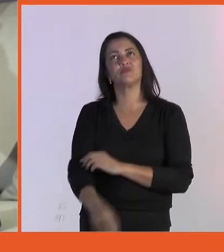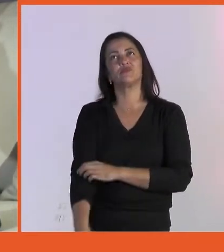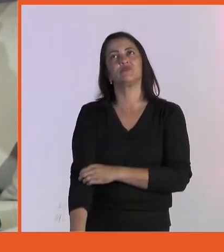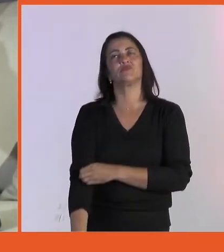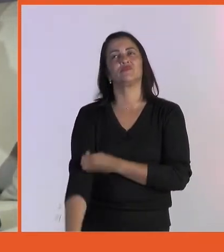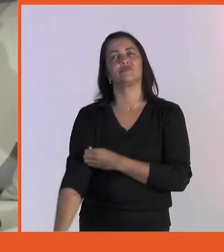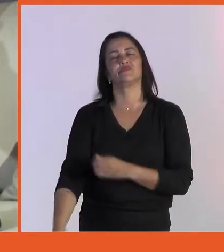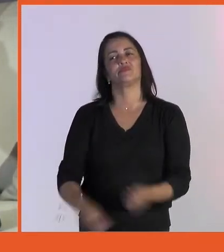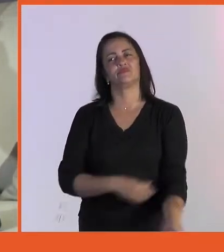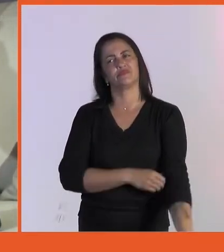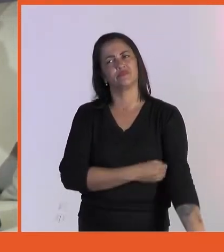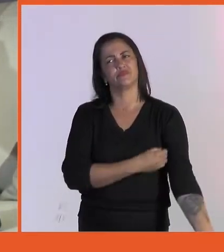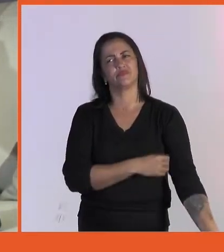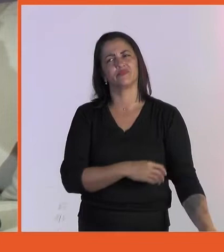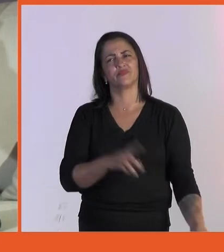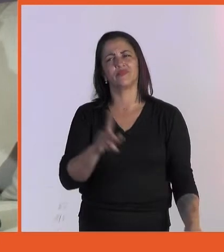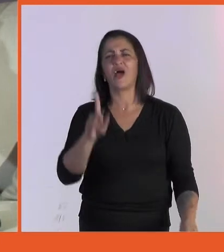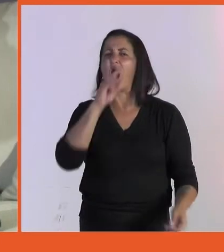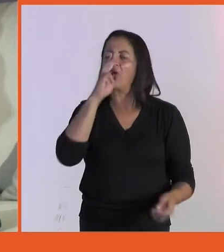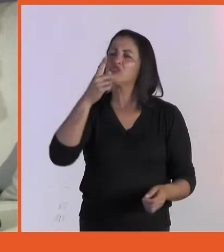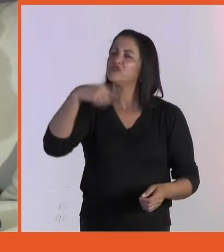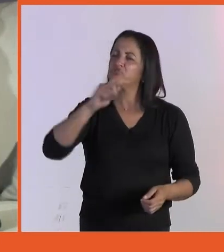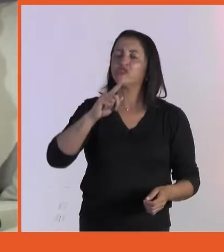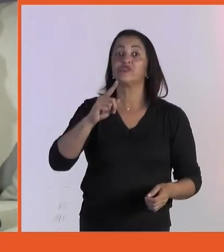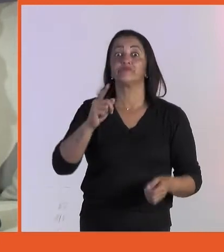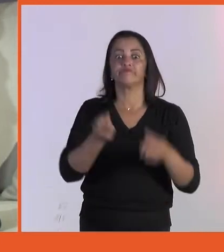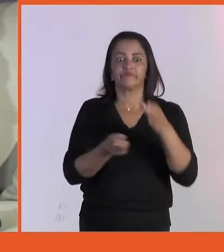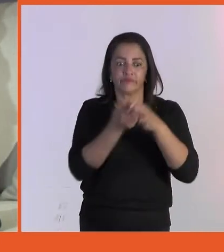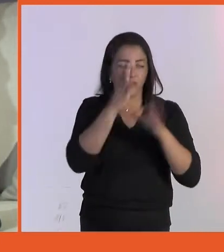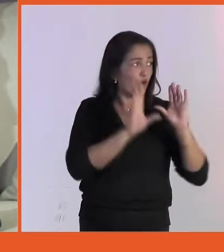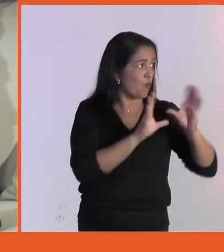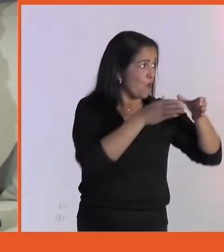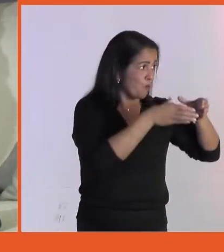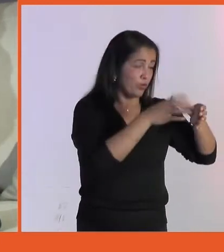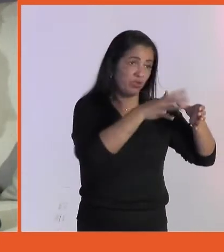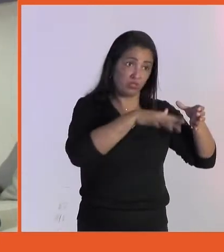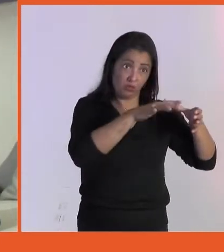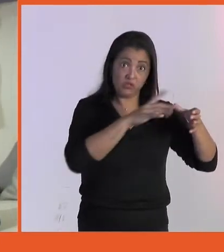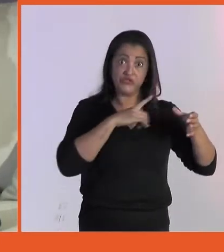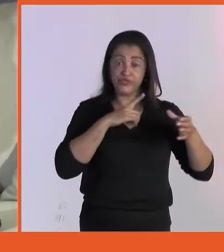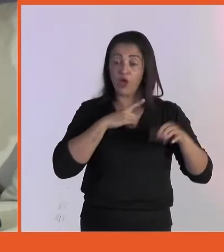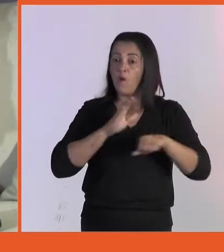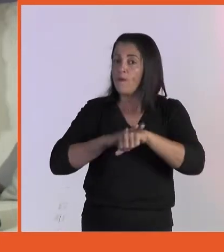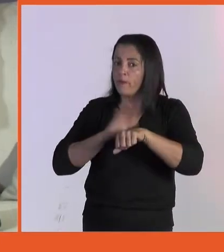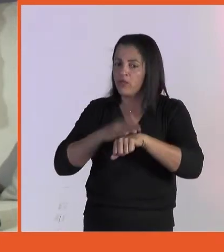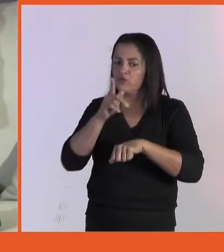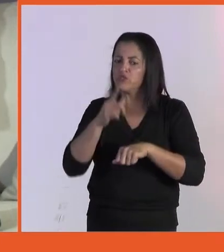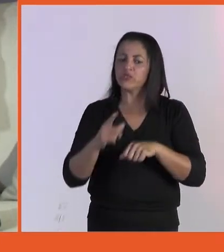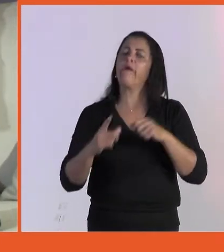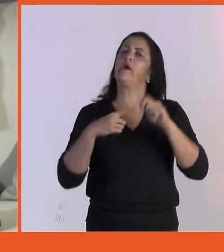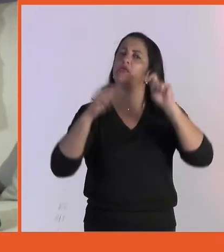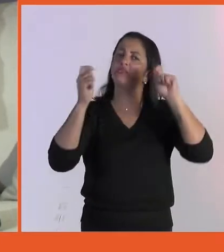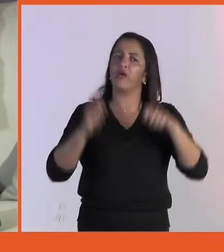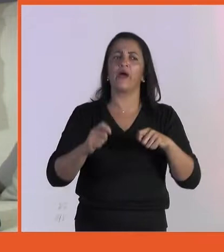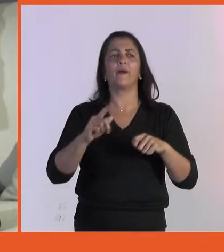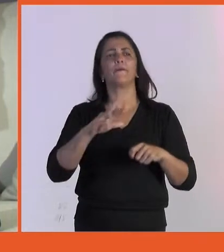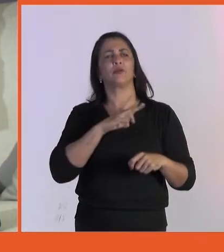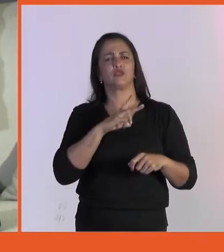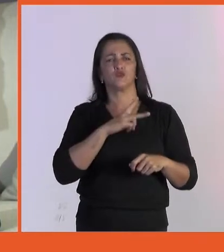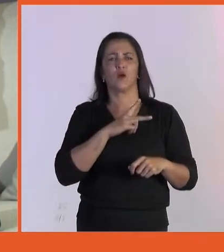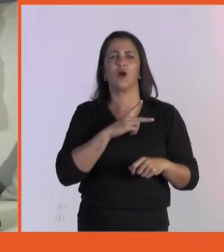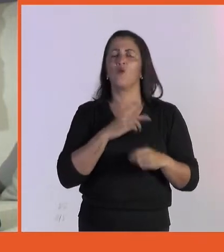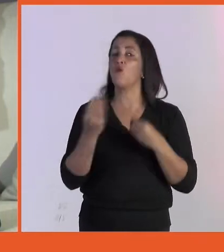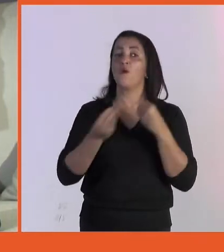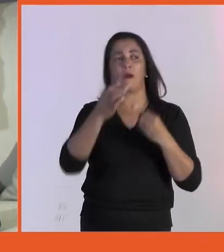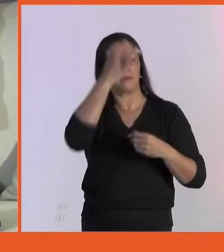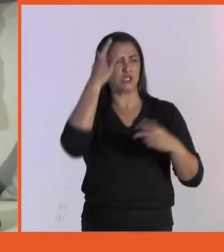tal. Eu acho que é aí que a gente cria conexão real com a comunidade. Isso. A partir do momento que você divide uma experiência pessoal e a pessoa se